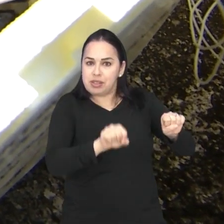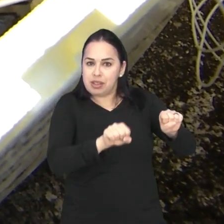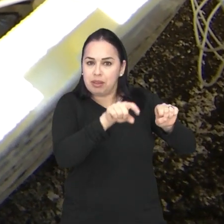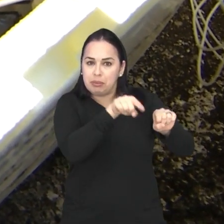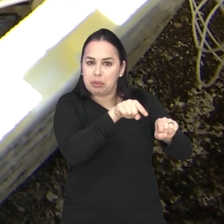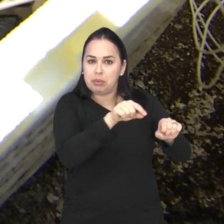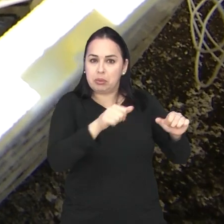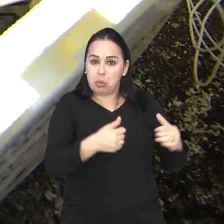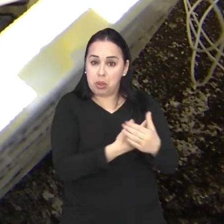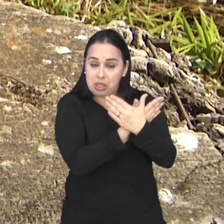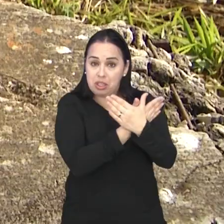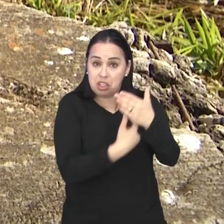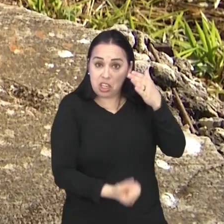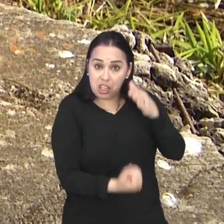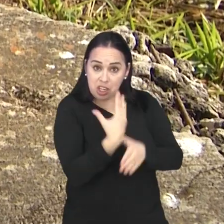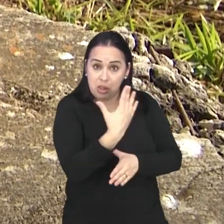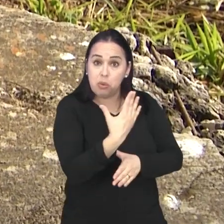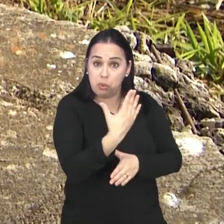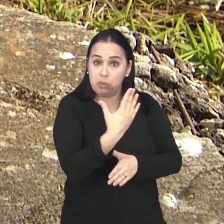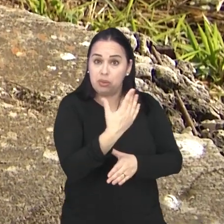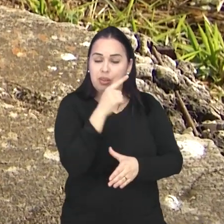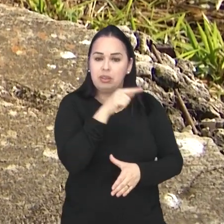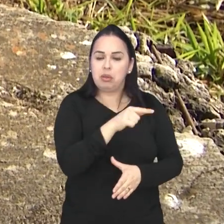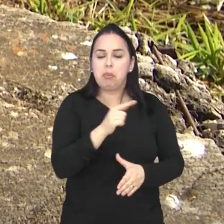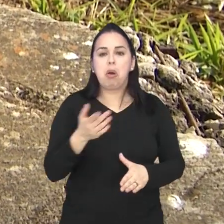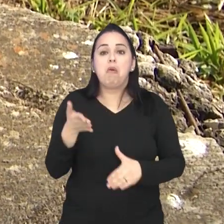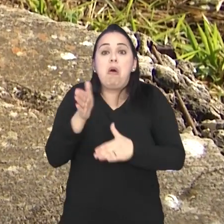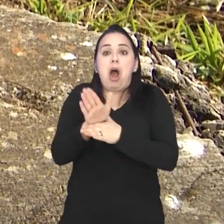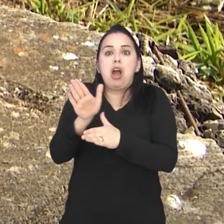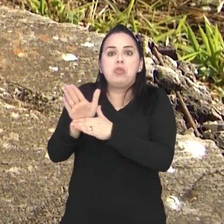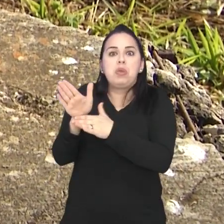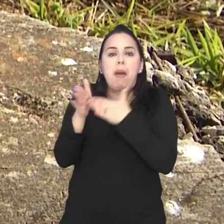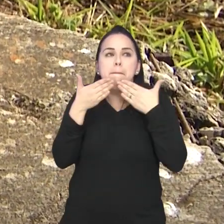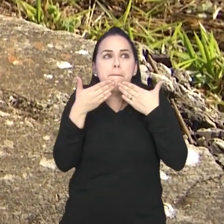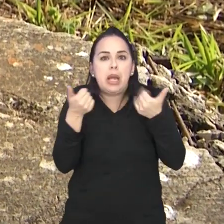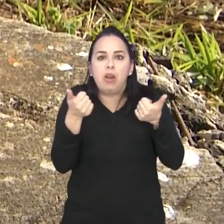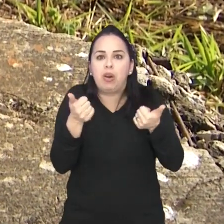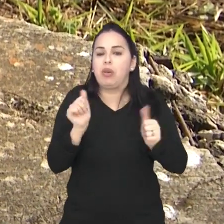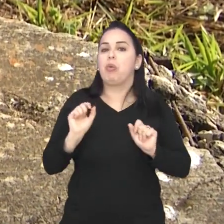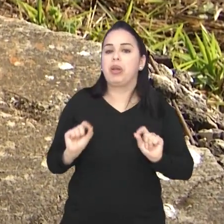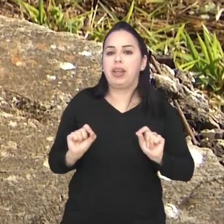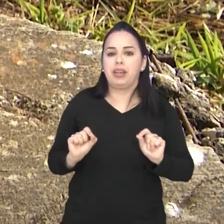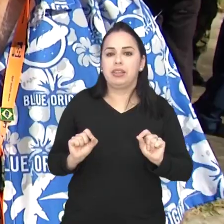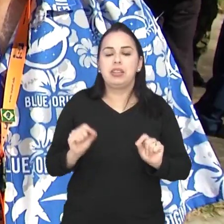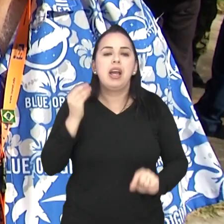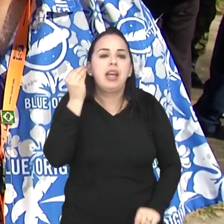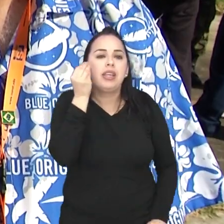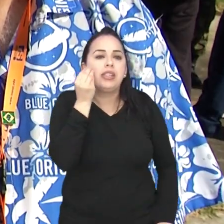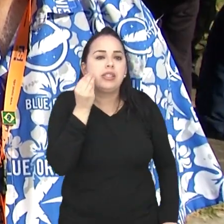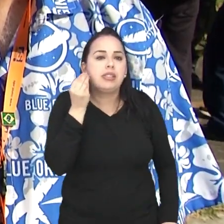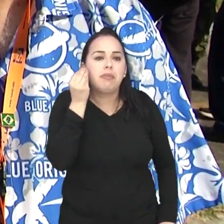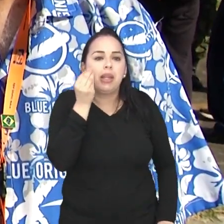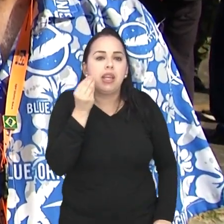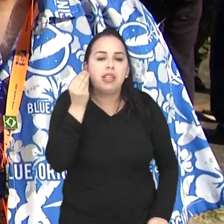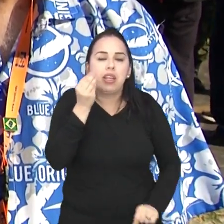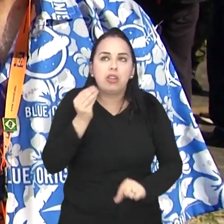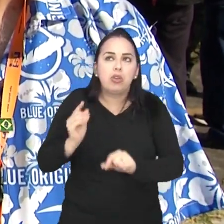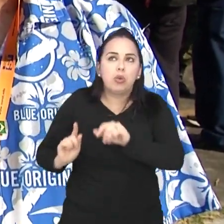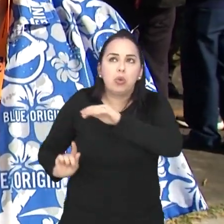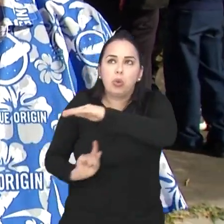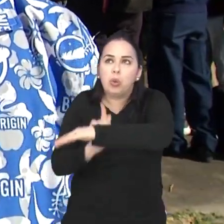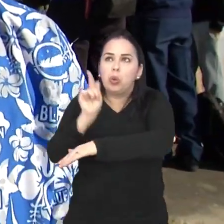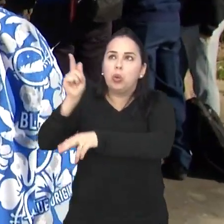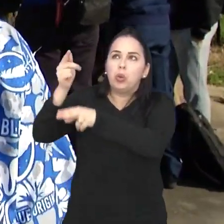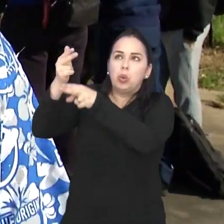de Aeronáutica e Espaço, que fica no DCTA, pode ajudar a melhorar, por exemplo, a experiência de missões